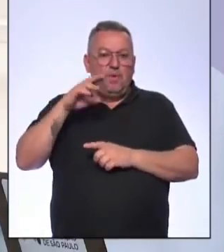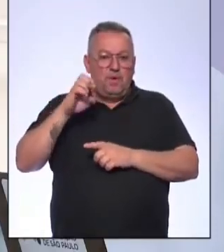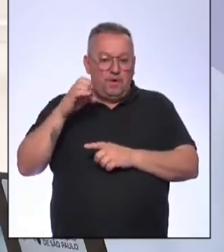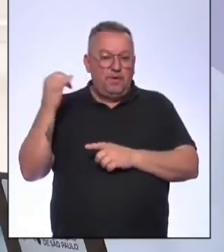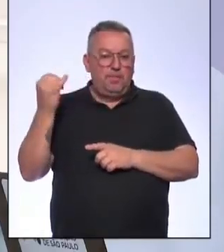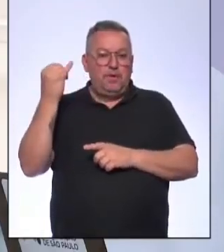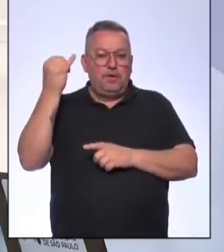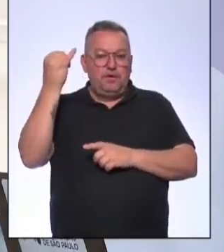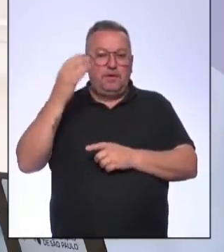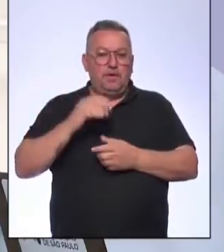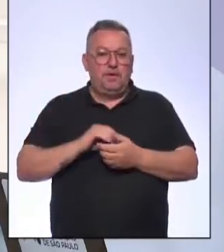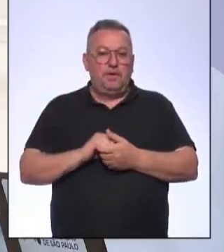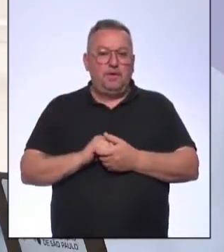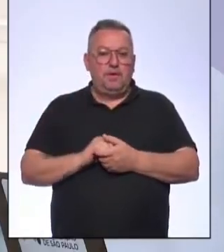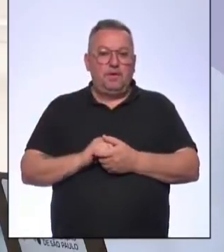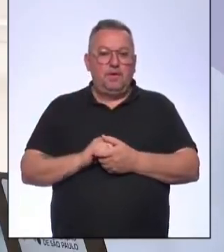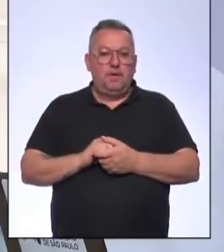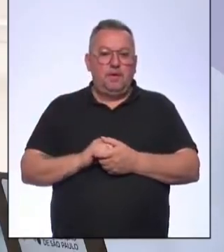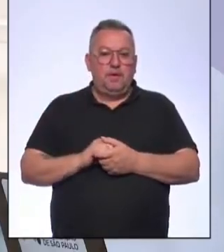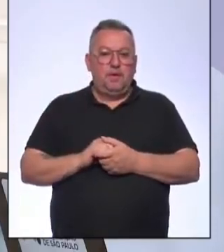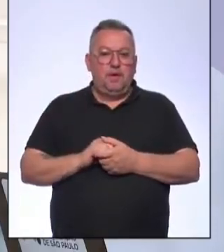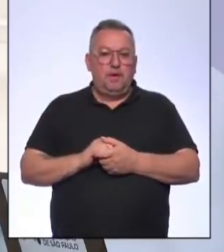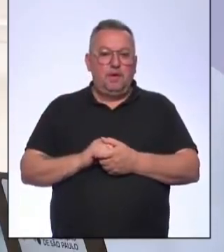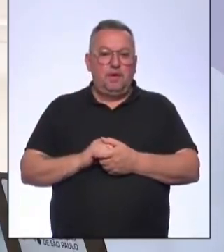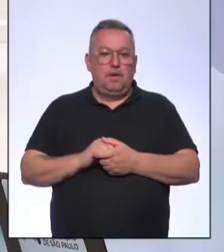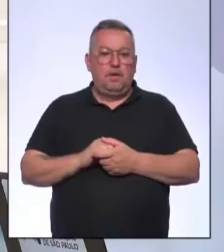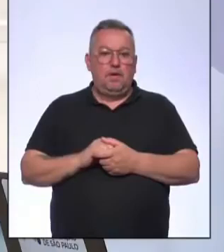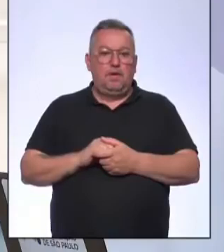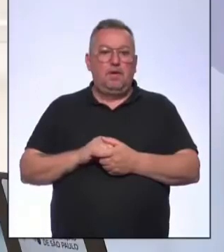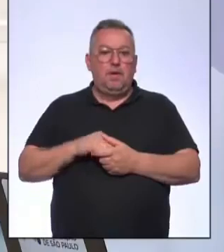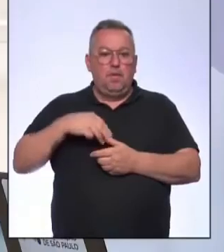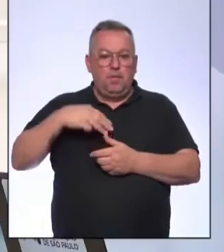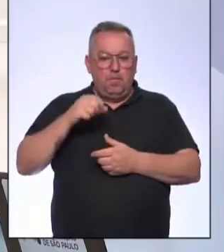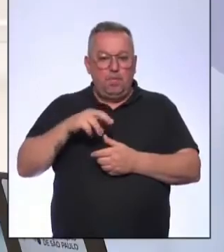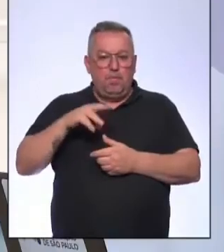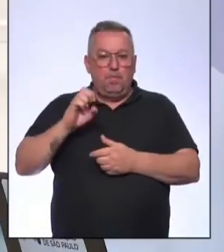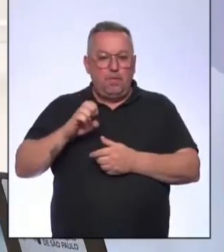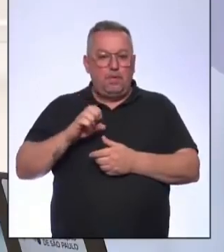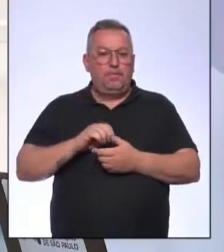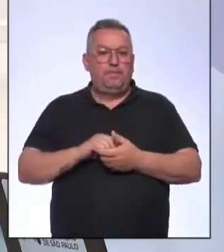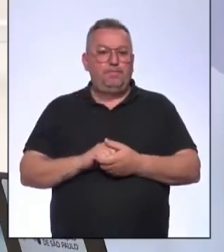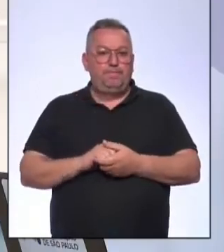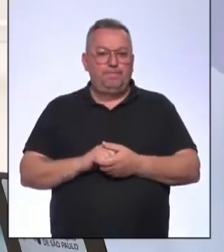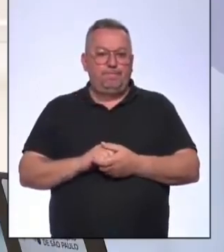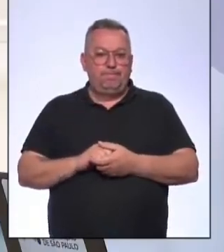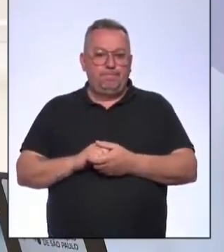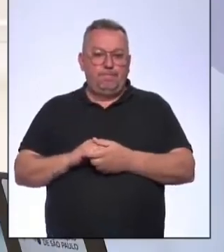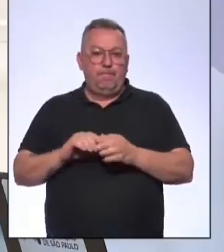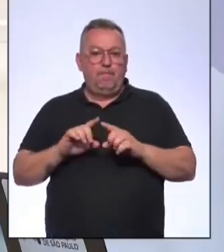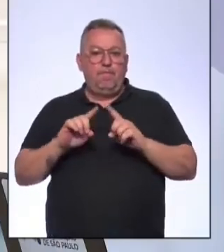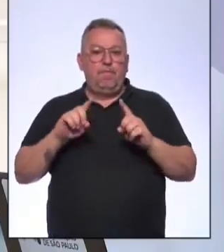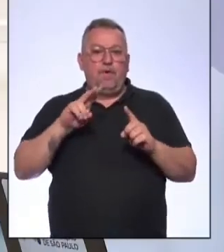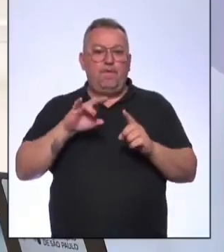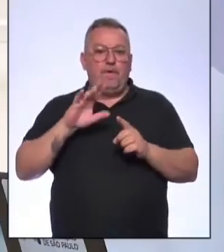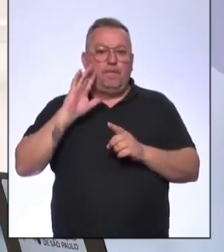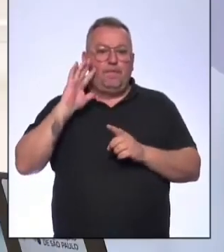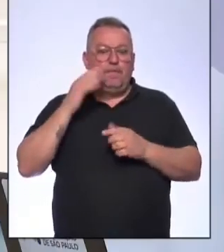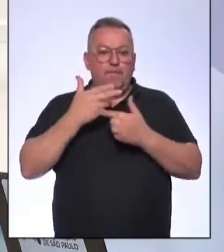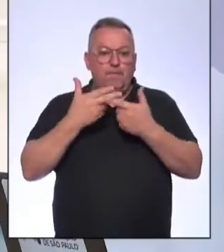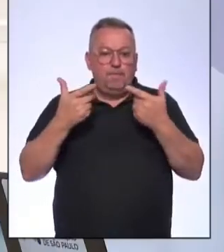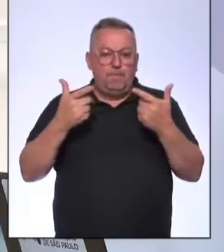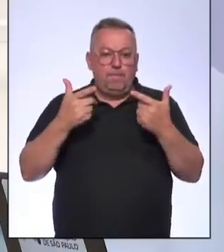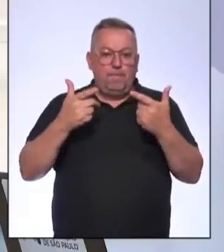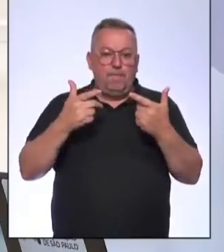Então, more important. Caro, expensive. Mais caro, more expensive. Porém, vai acontecer uma coisa. Quando a gente